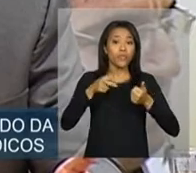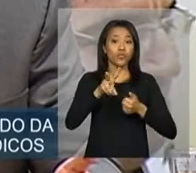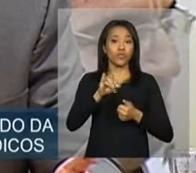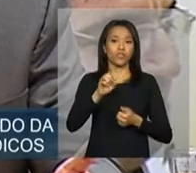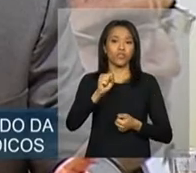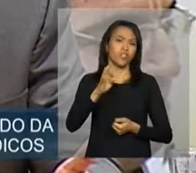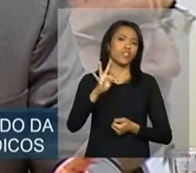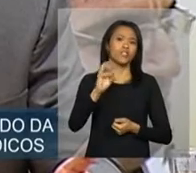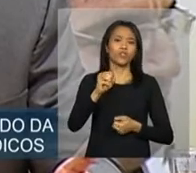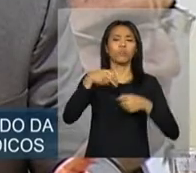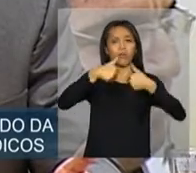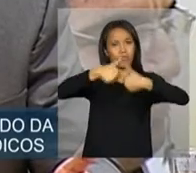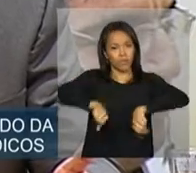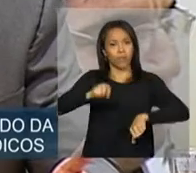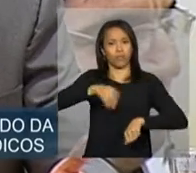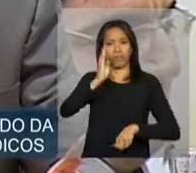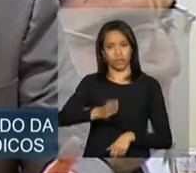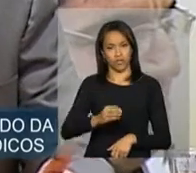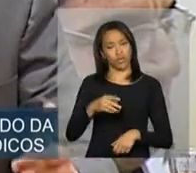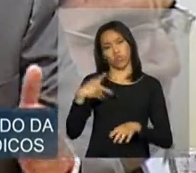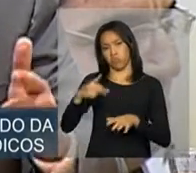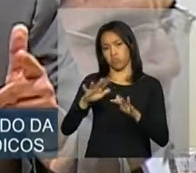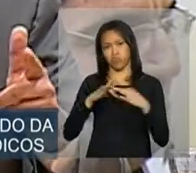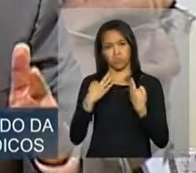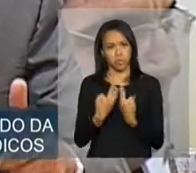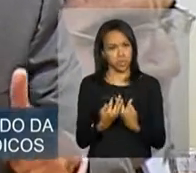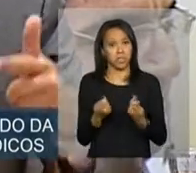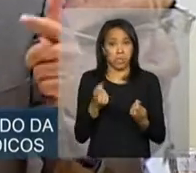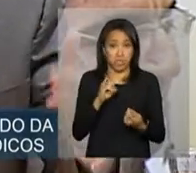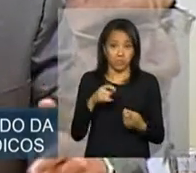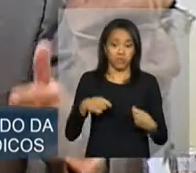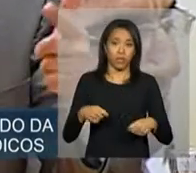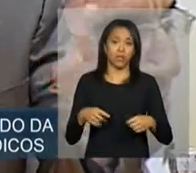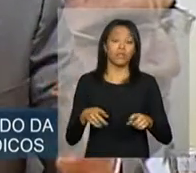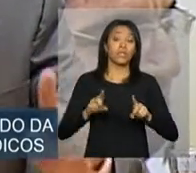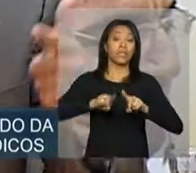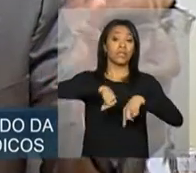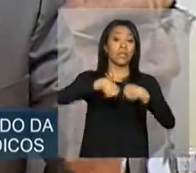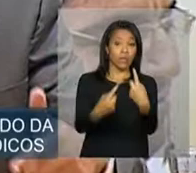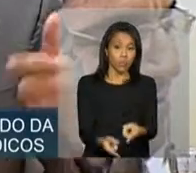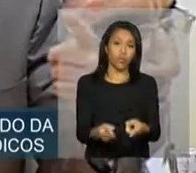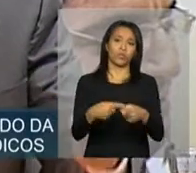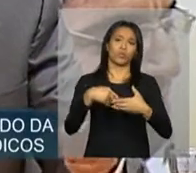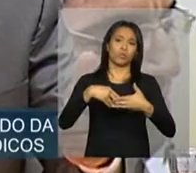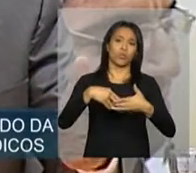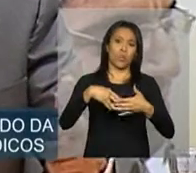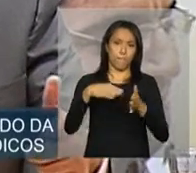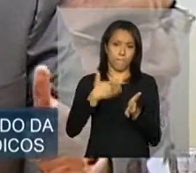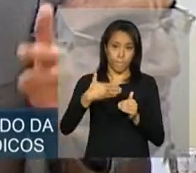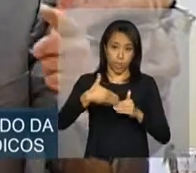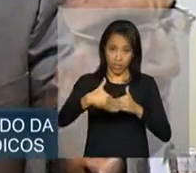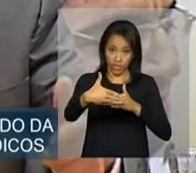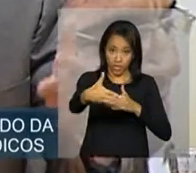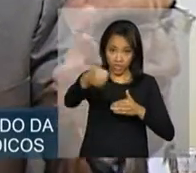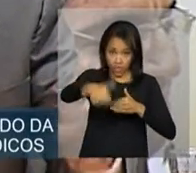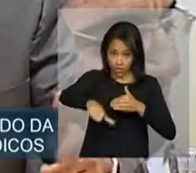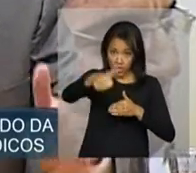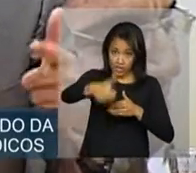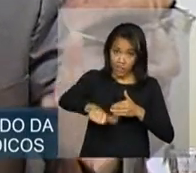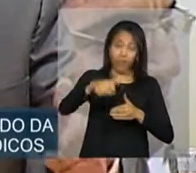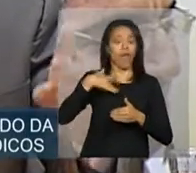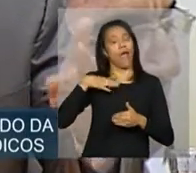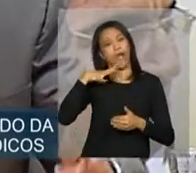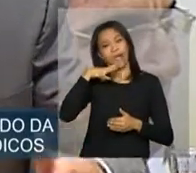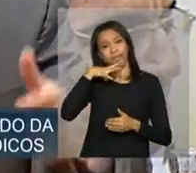ele seus cônjuges e seus dependentes né se no processo de supervisão que a universidade faça achar que esse